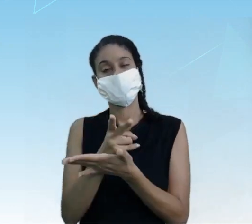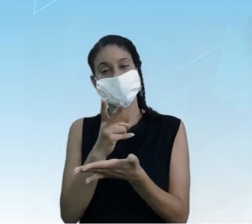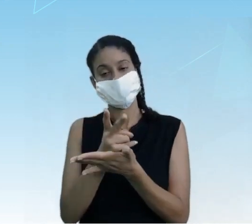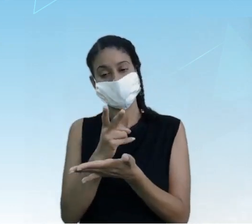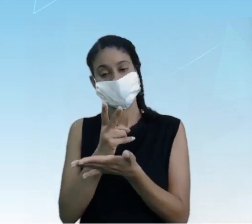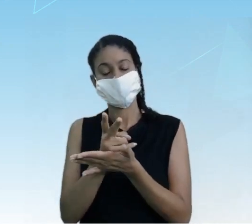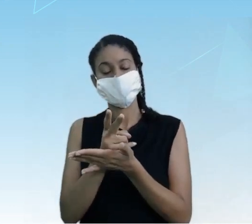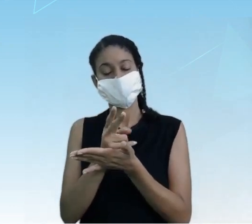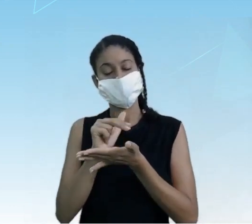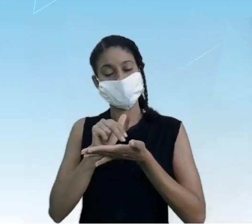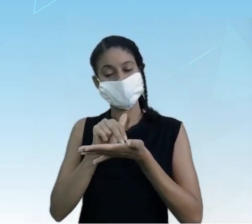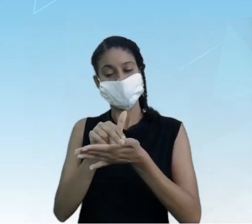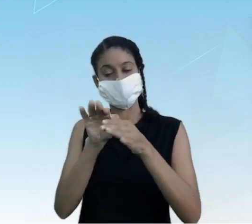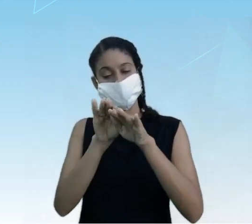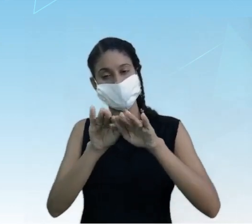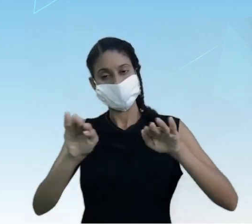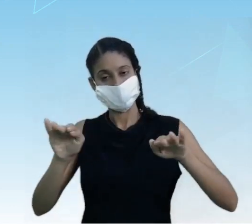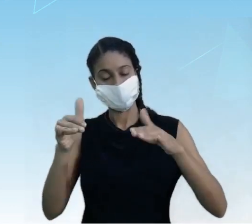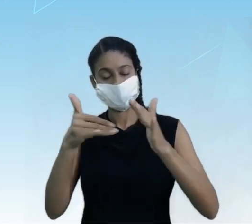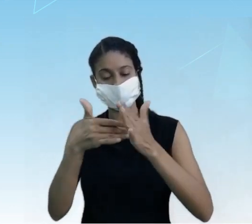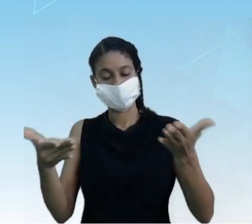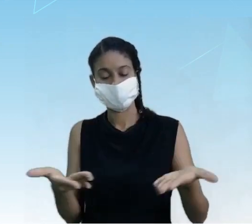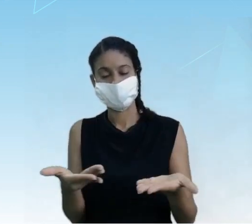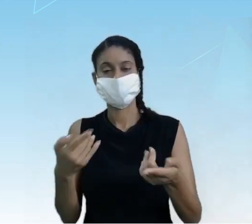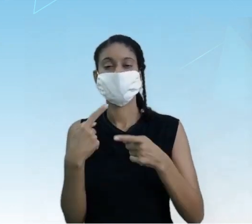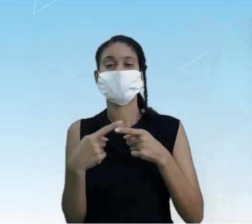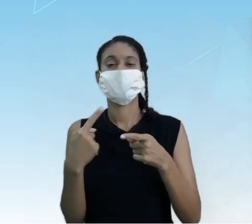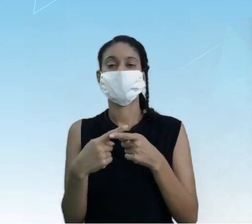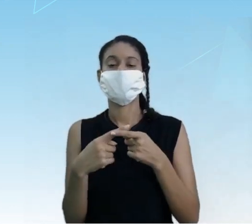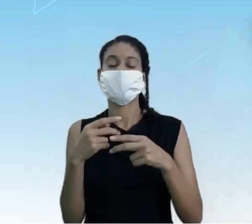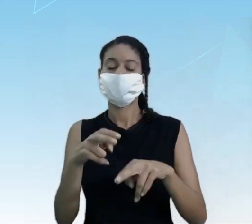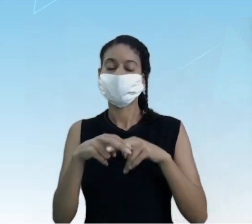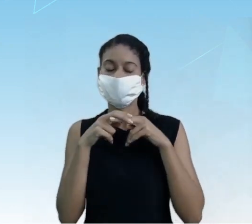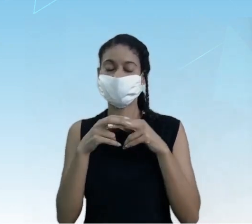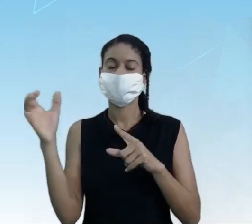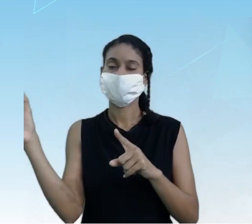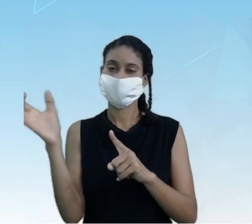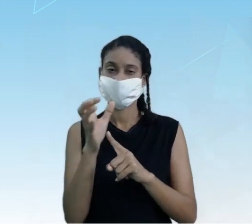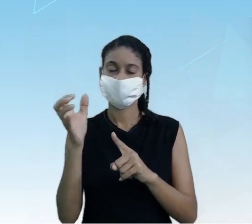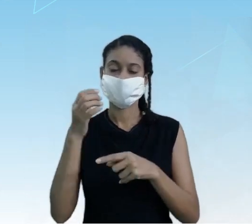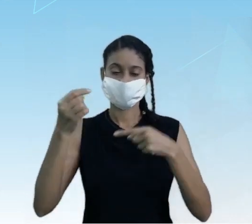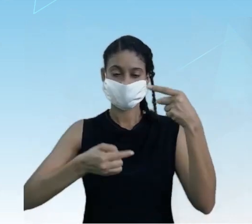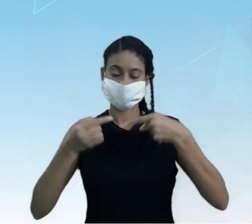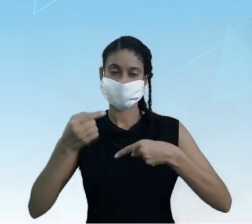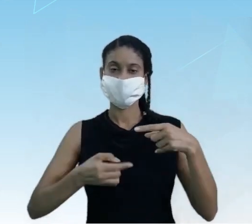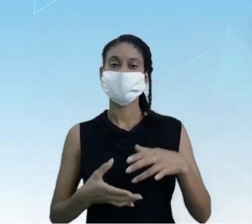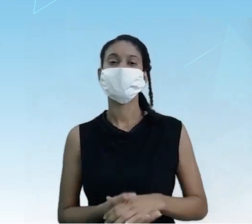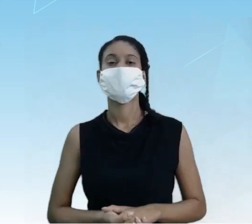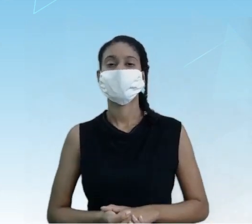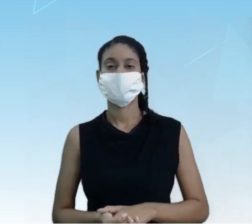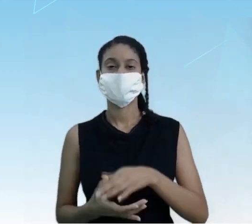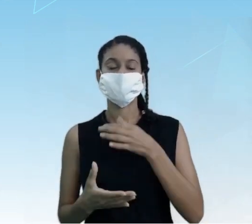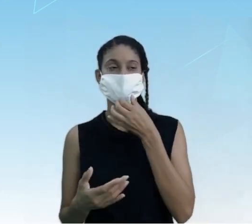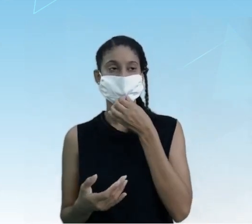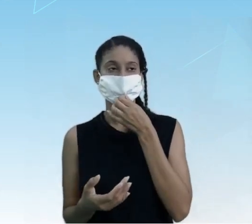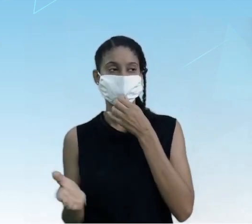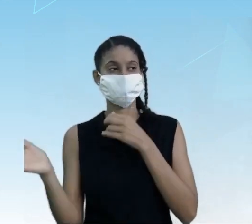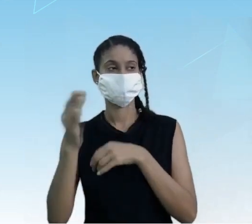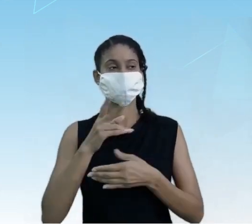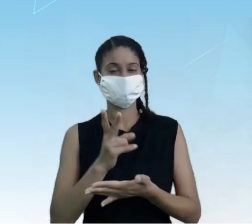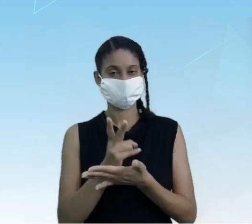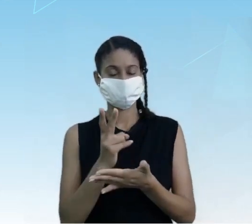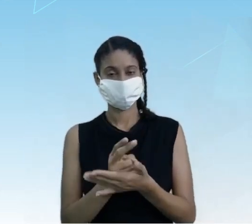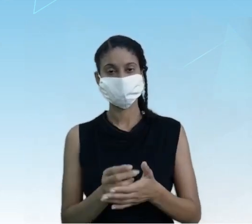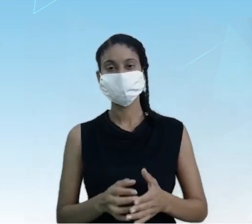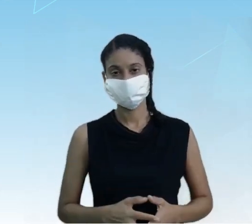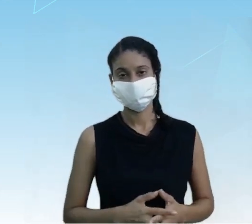mais estável até hoje também por causa da sua influência política. Então vamos